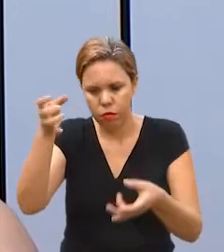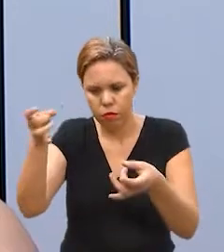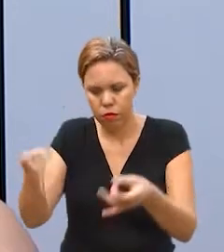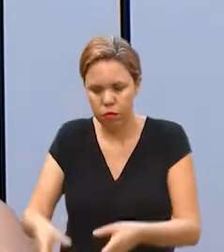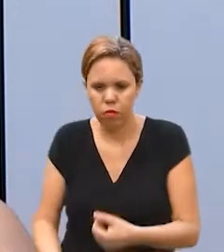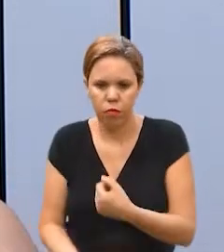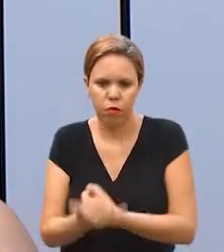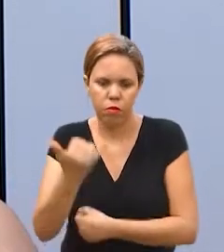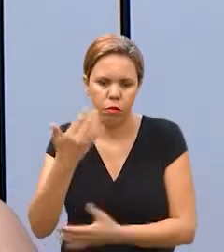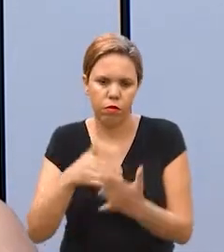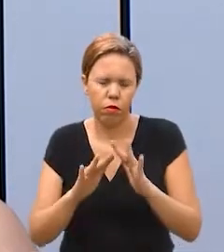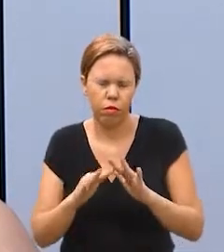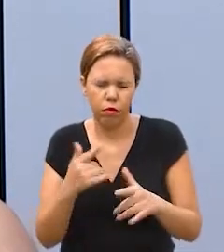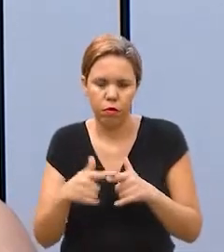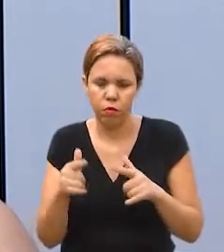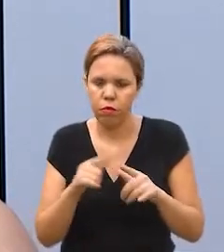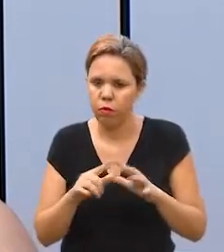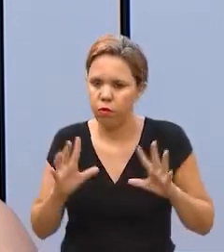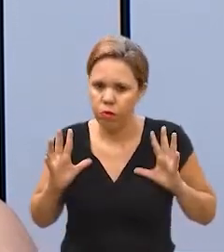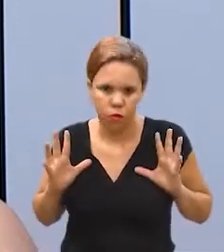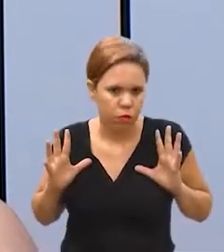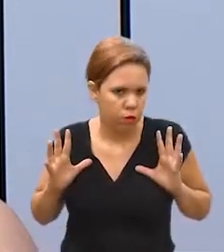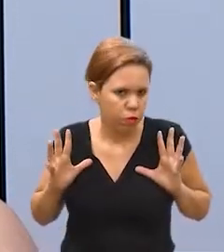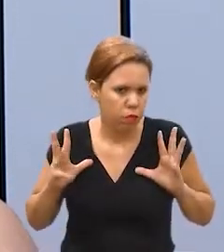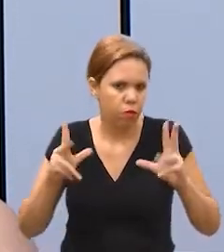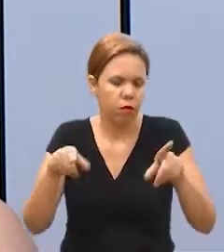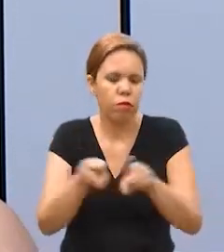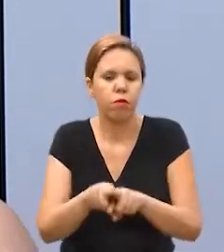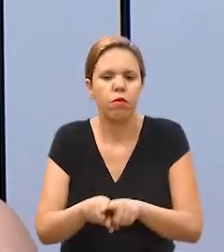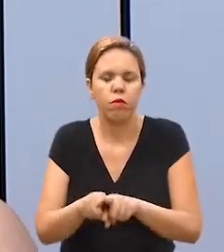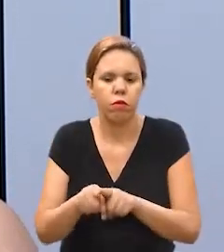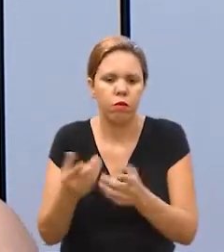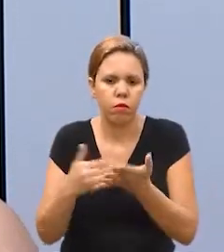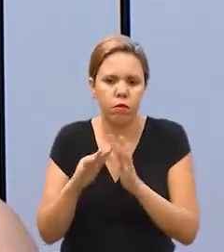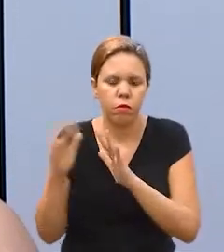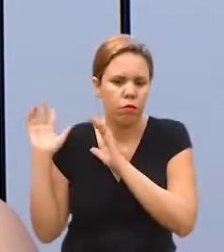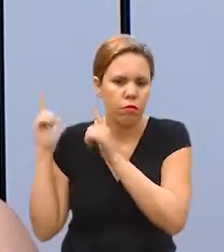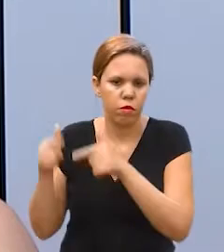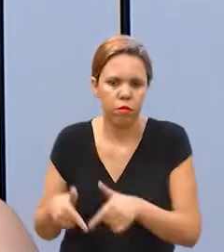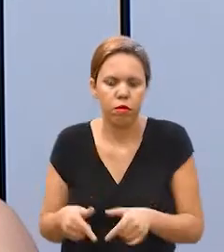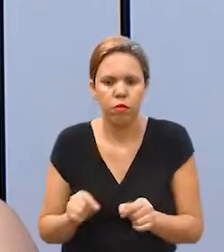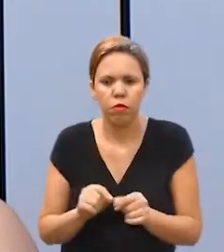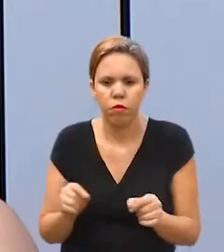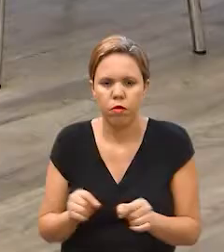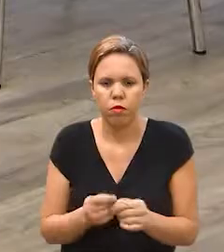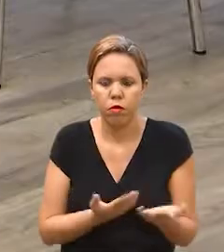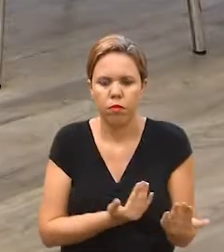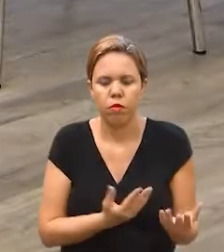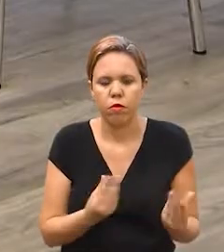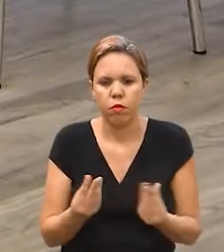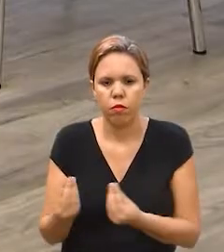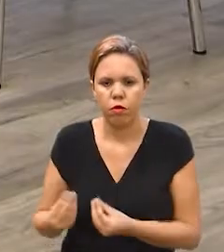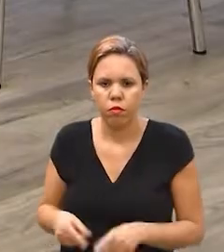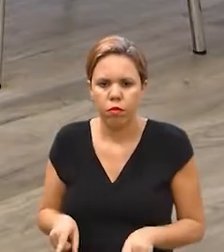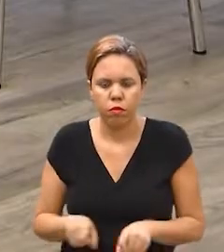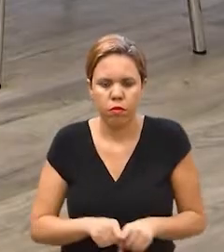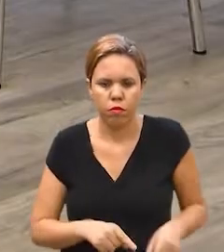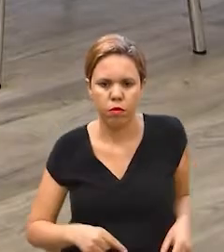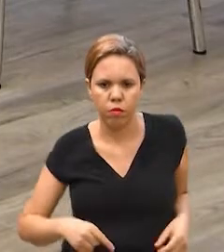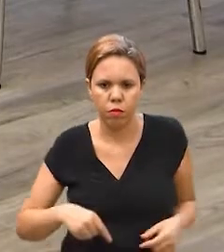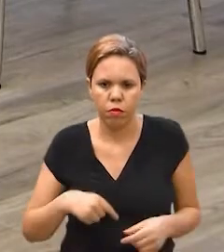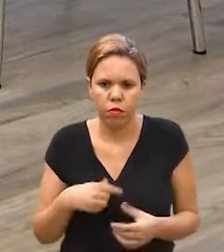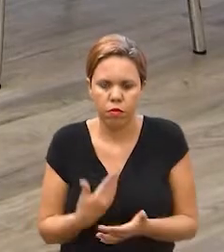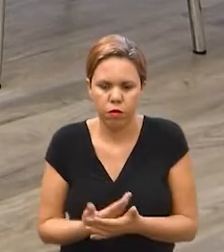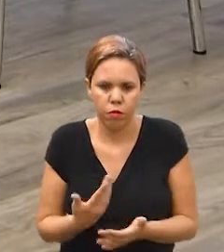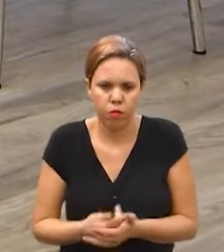problema no ensino como um todo, inclusive no ensino regular. Inclusive nós temos muitos jovens que passam por processos